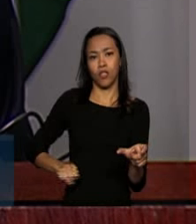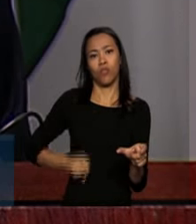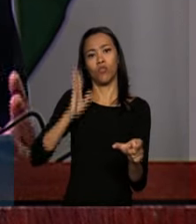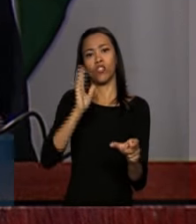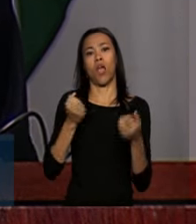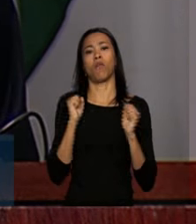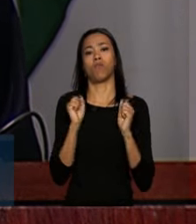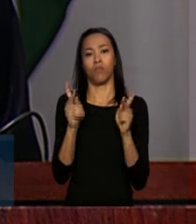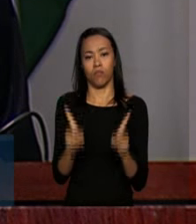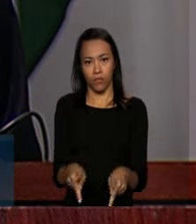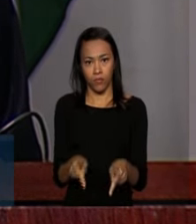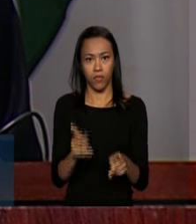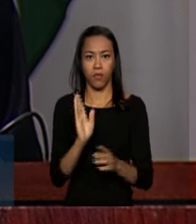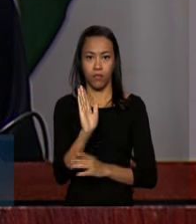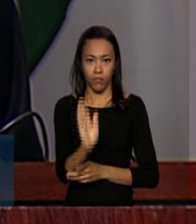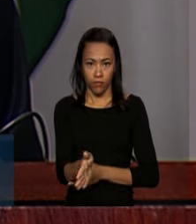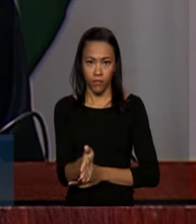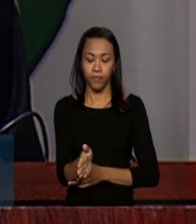excelentíssimos